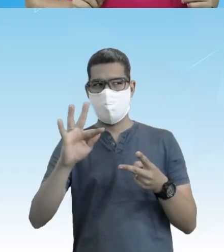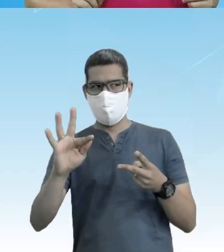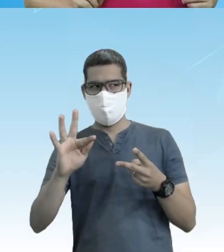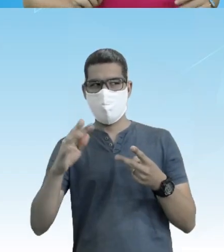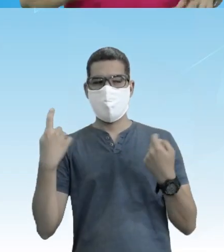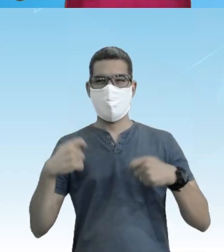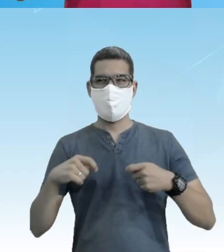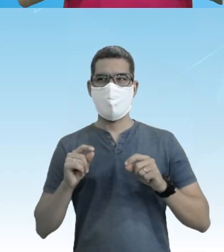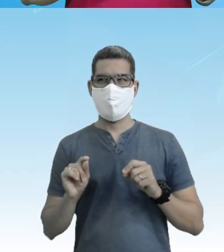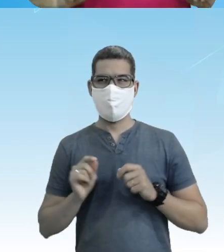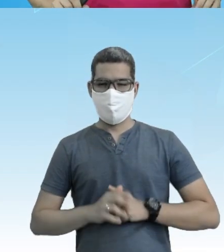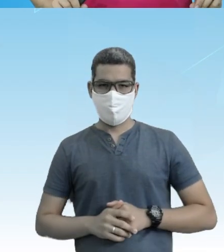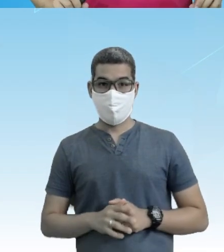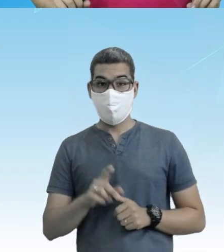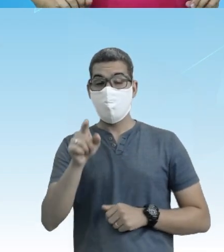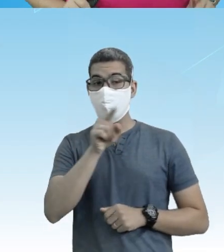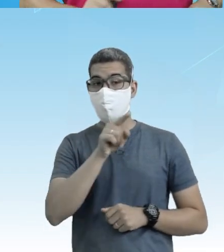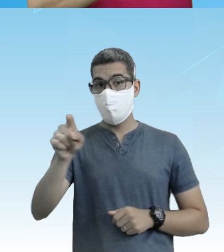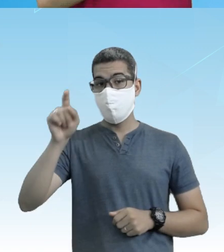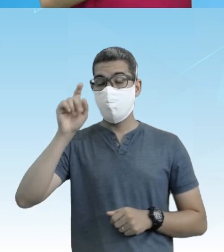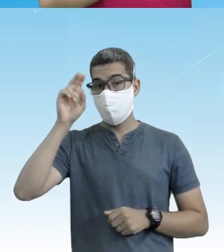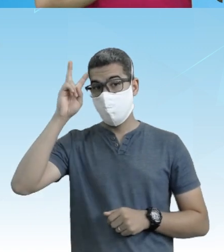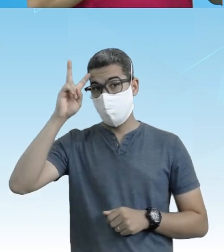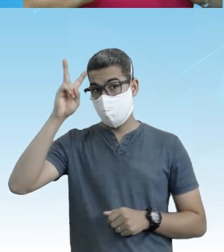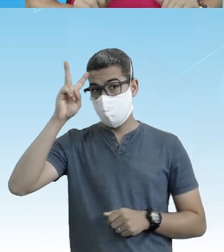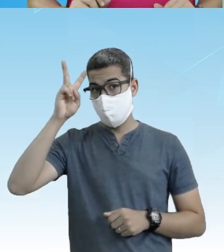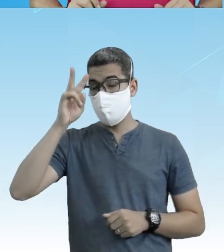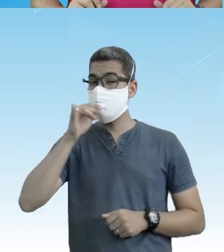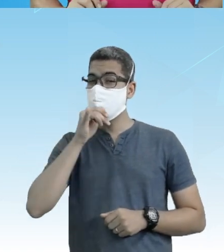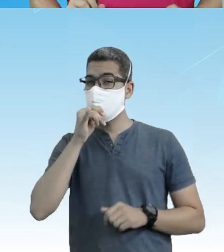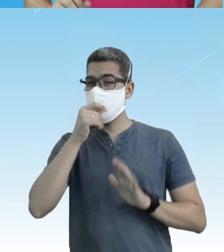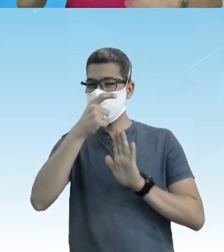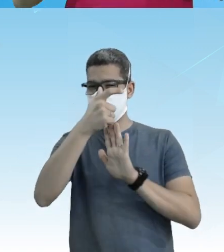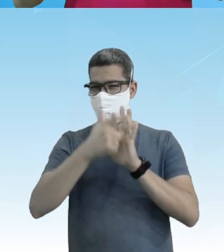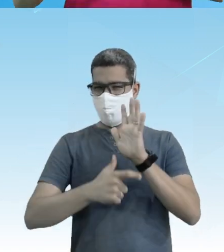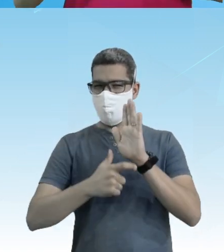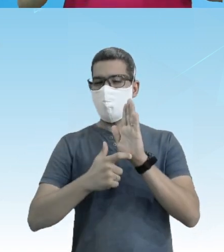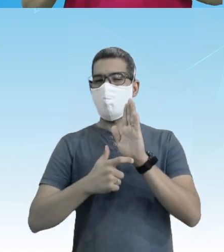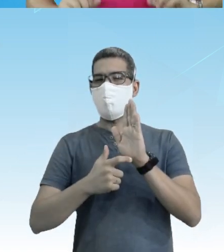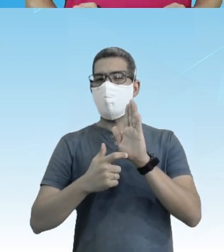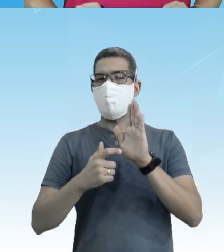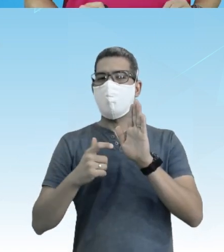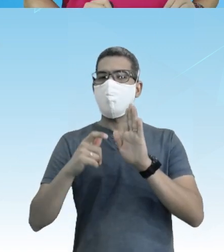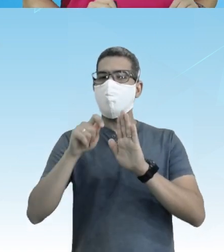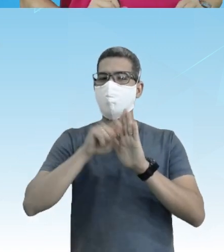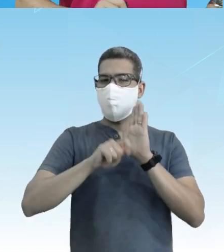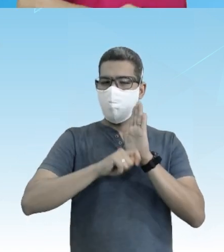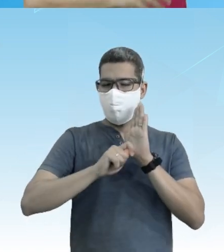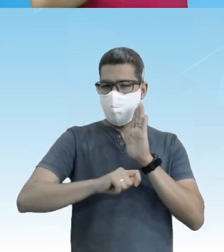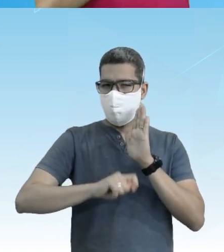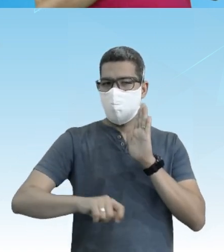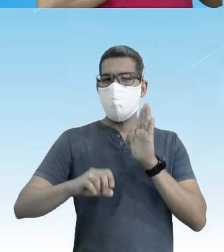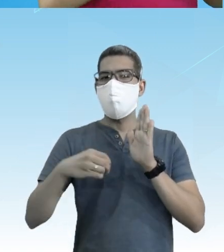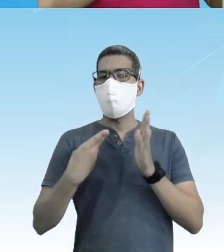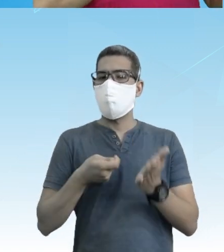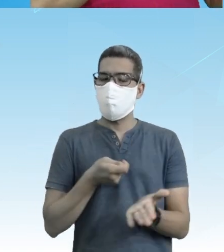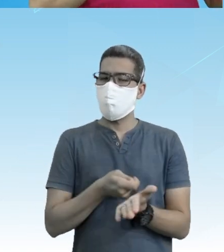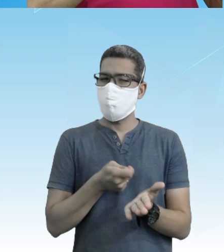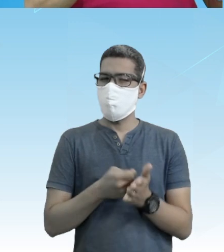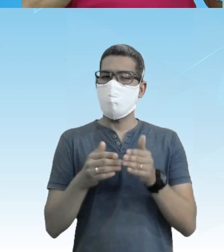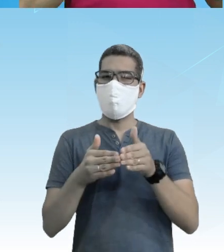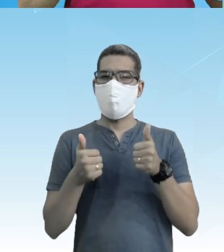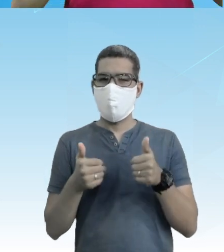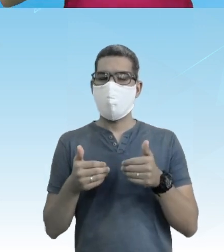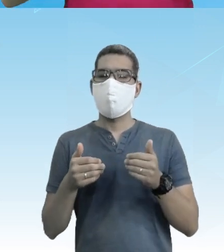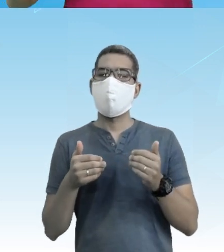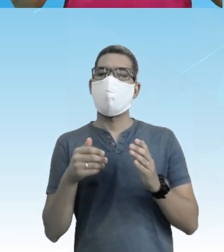agora, eu gostaria de deixar bem claro, se você faz um abaixo-assinado ou uma carta de reivindicação, uma carta